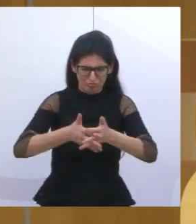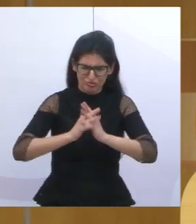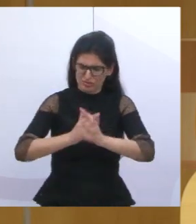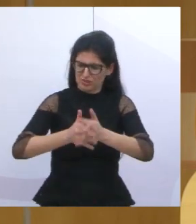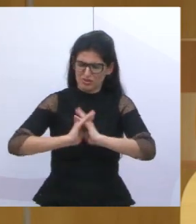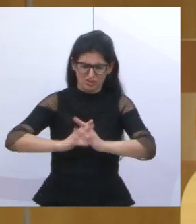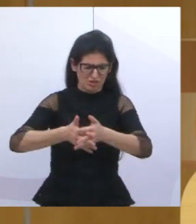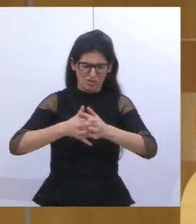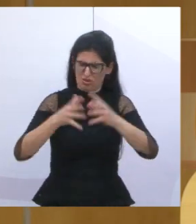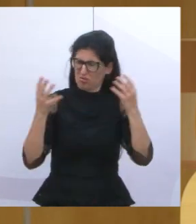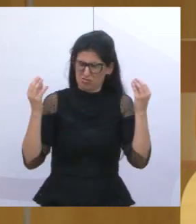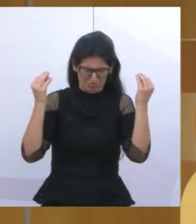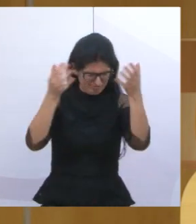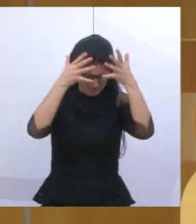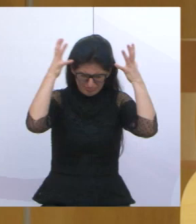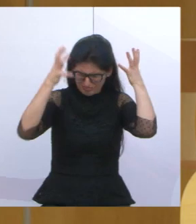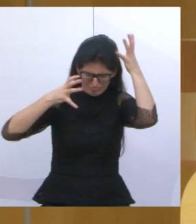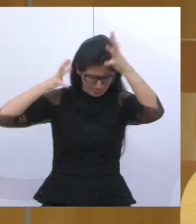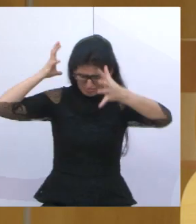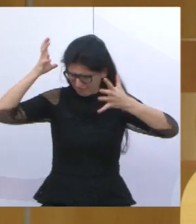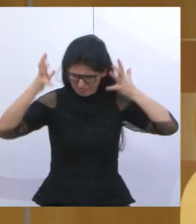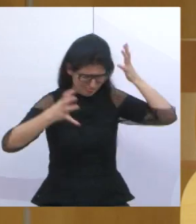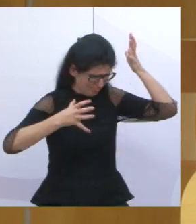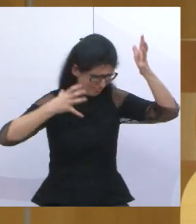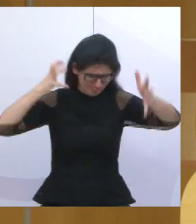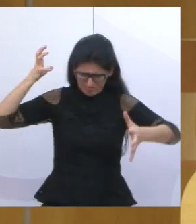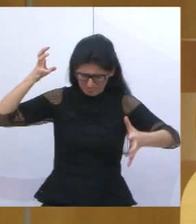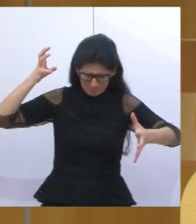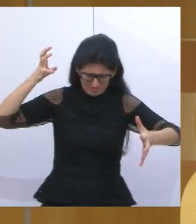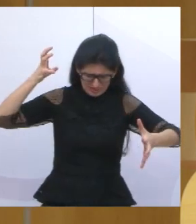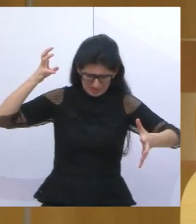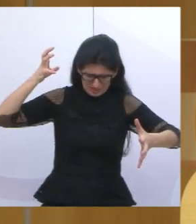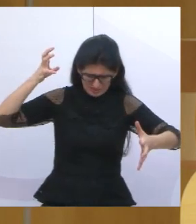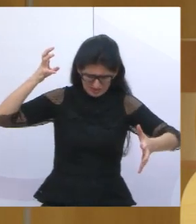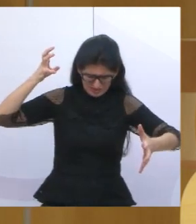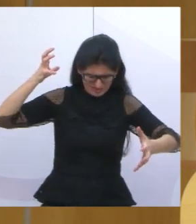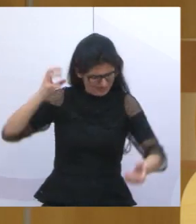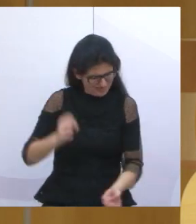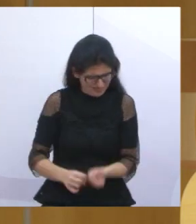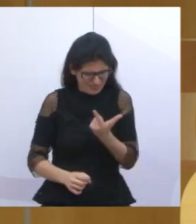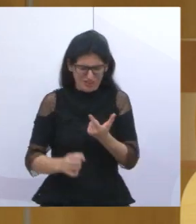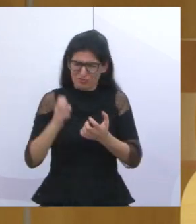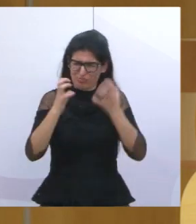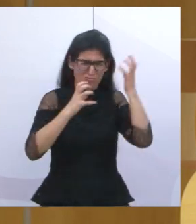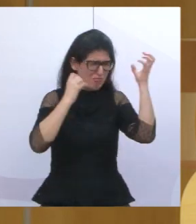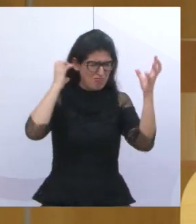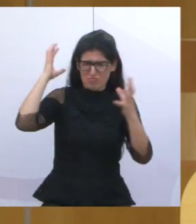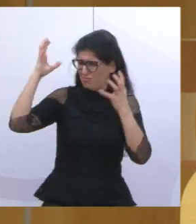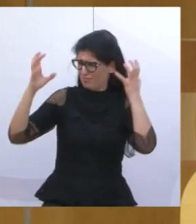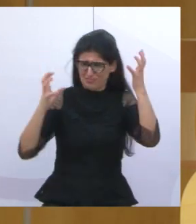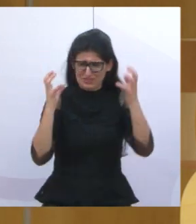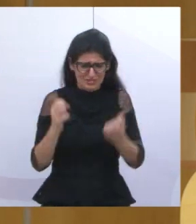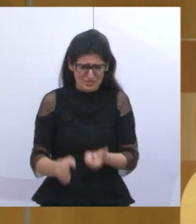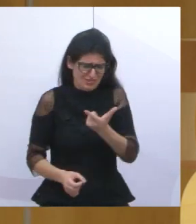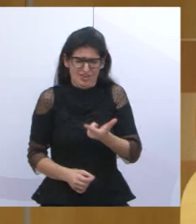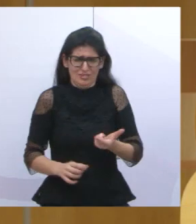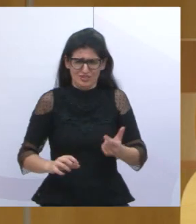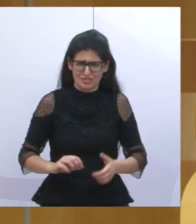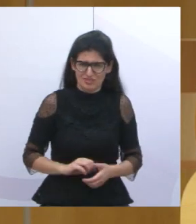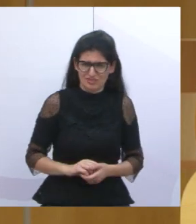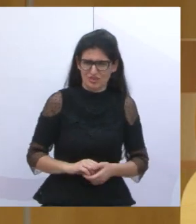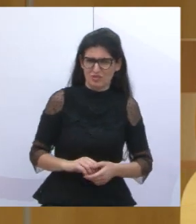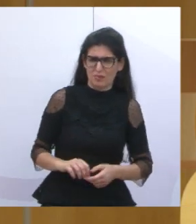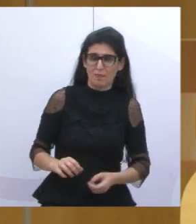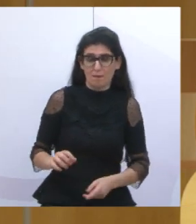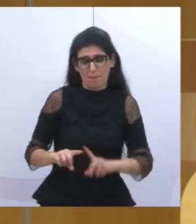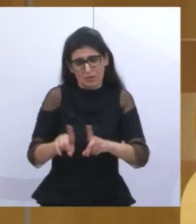atrás e acaba se divergindo. Mas eu acho que é bom o projeto, não é ruim, eu acho que, né, tem ajudar